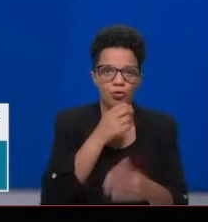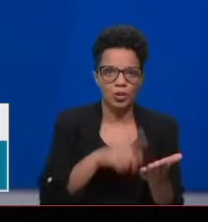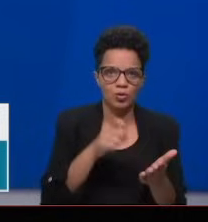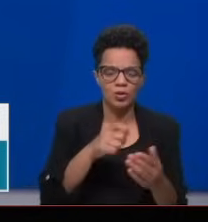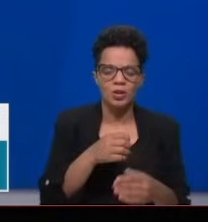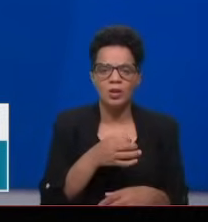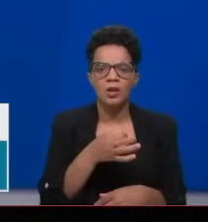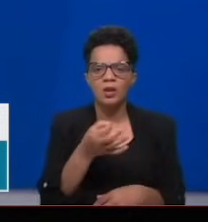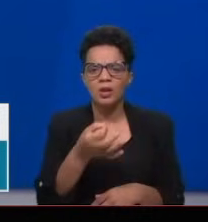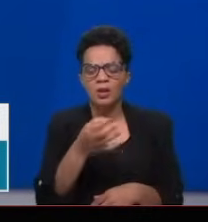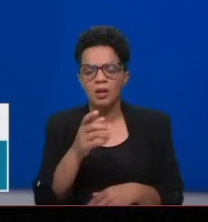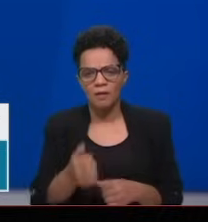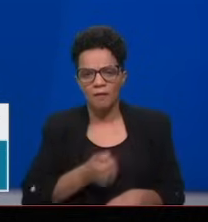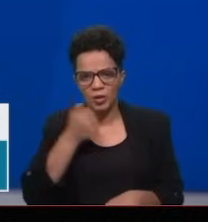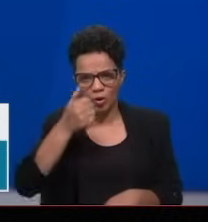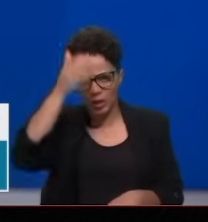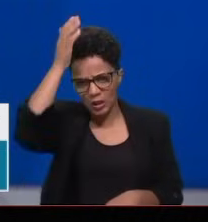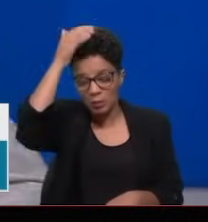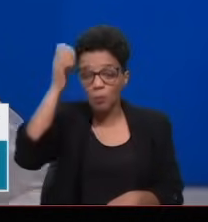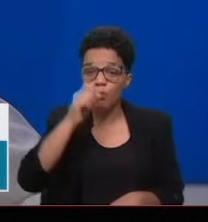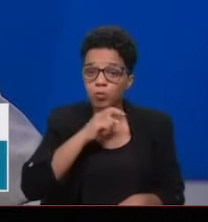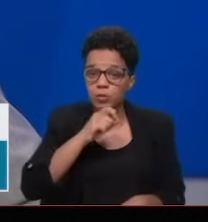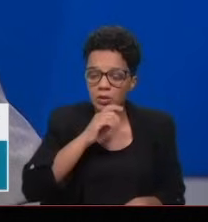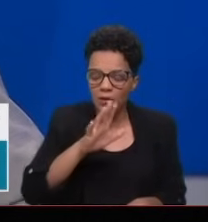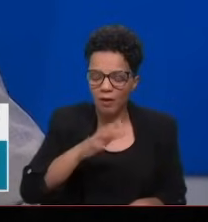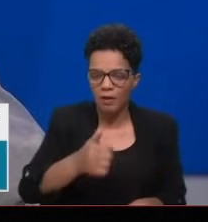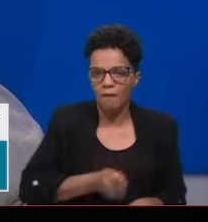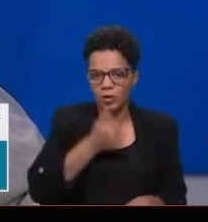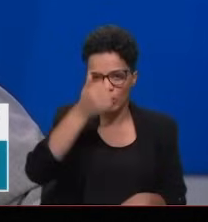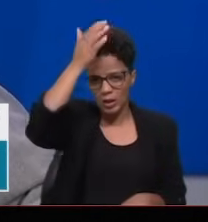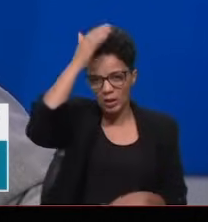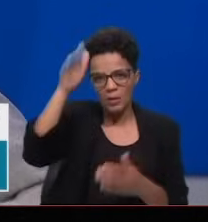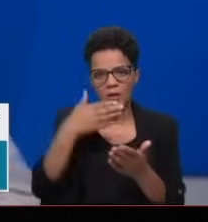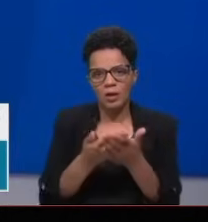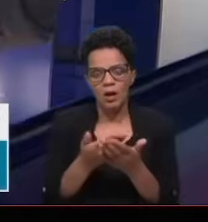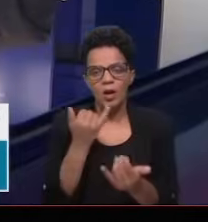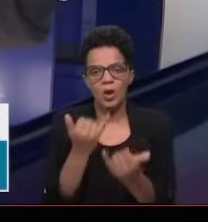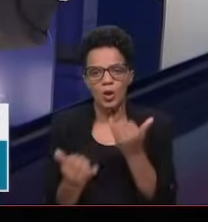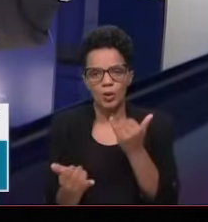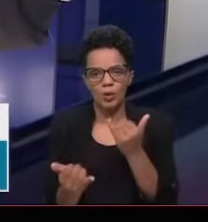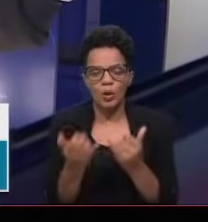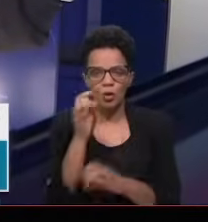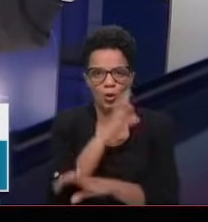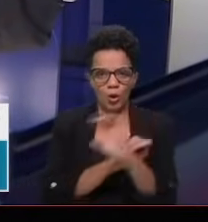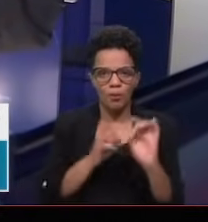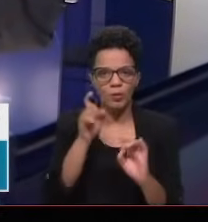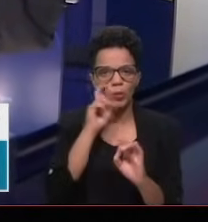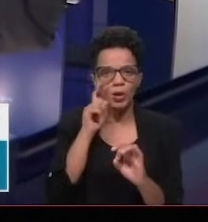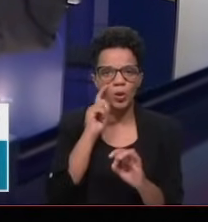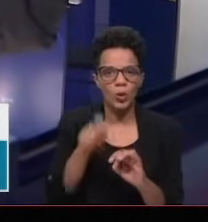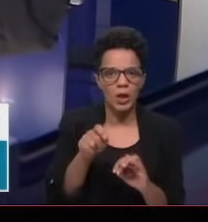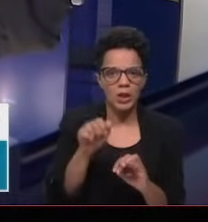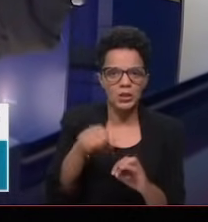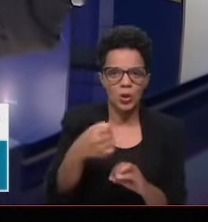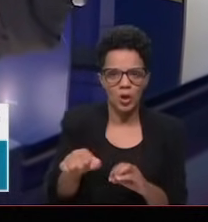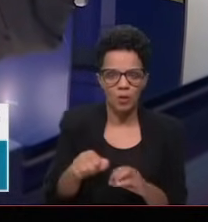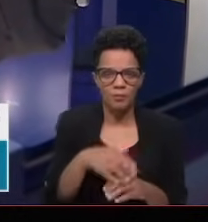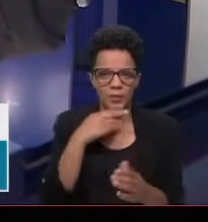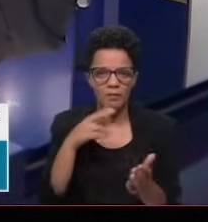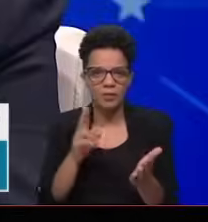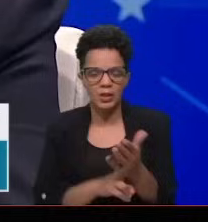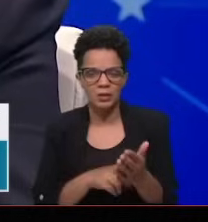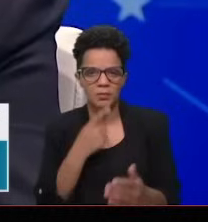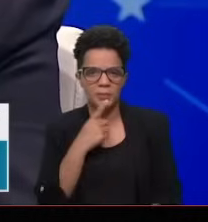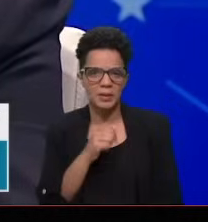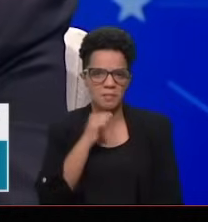vitória de trump uma eventual Vitória nas presidenciais um perigo para a Europa e para a segurança da Ucrânia ou não com toda a franqueza ainda não